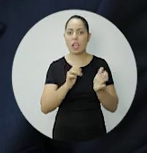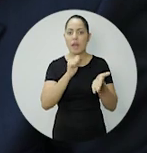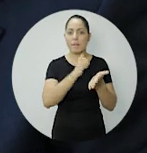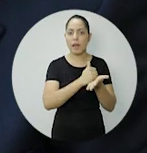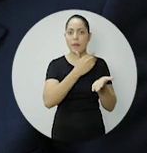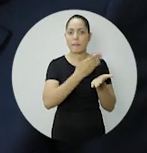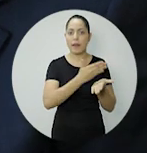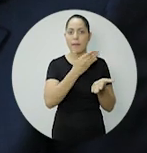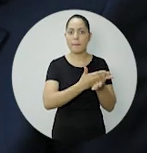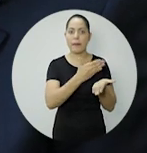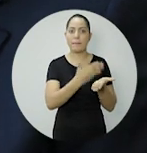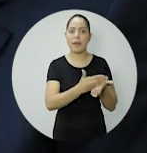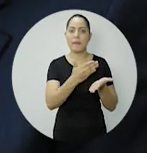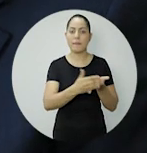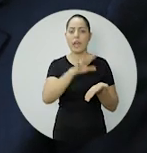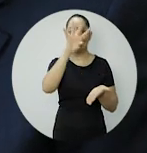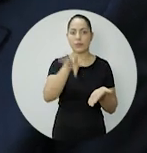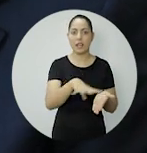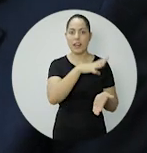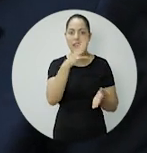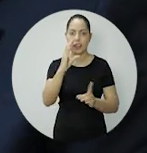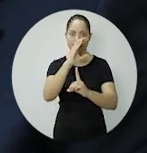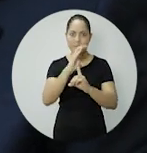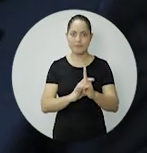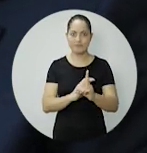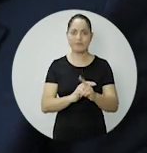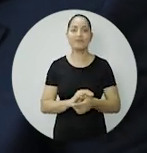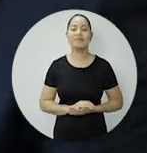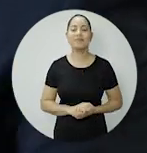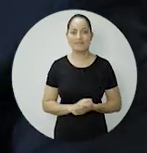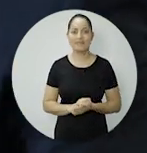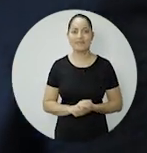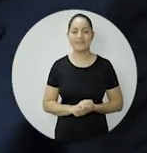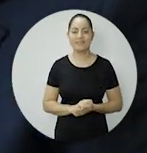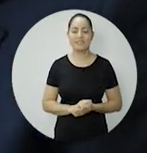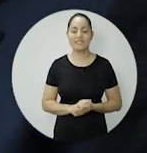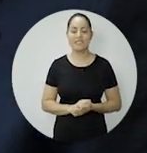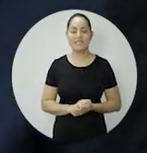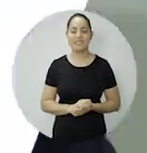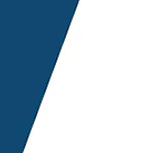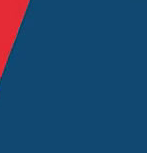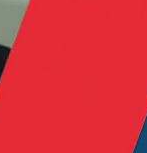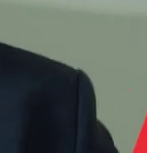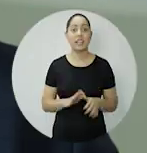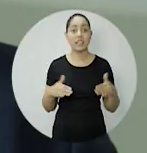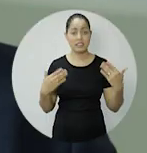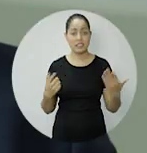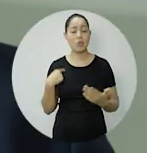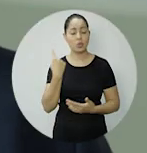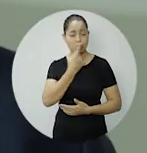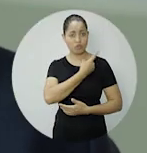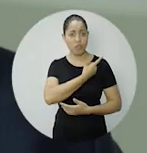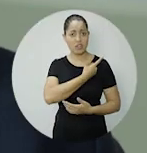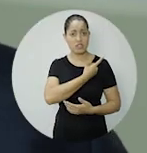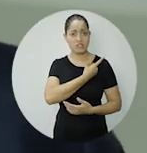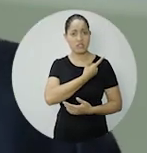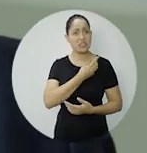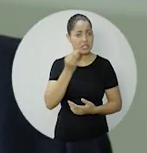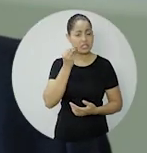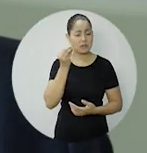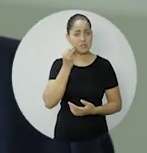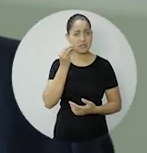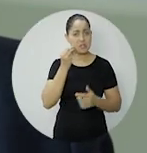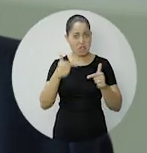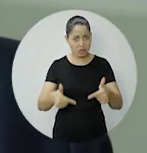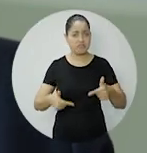publicação e já faz o depara para o prazo processual, colocando na agenda dele. Naquilo que nos compete, nós